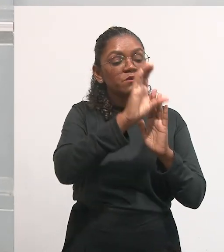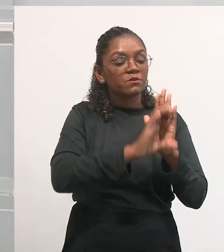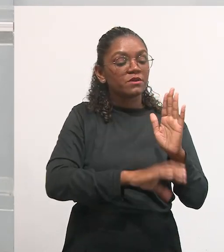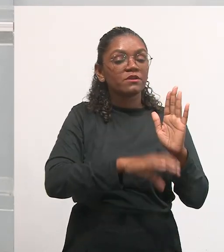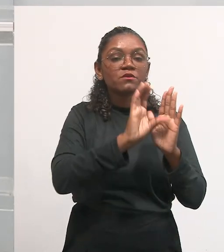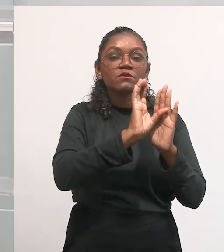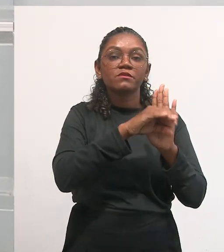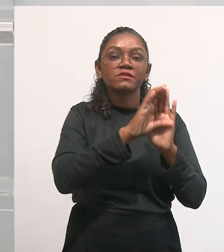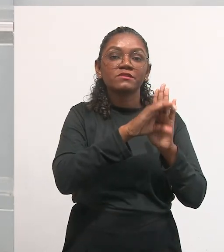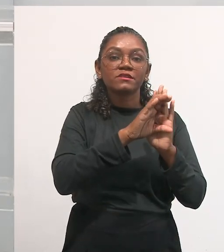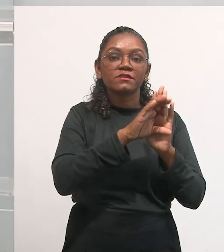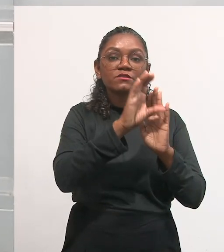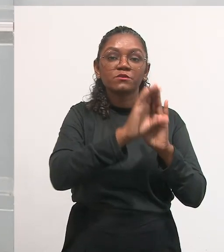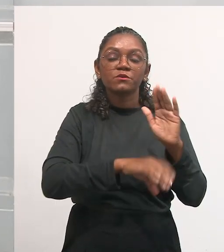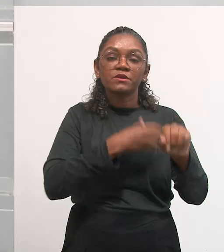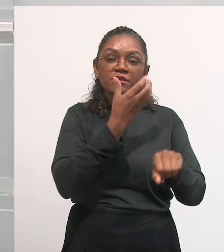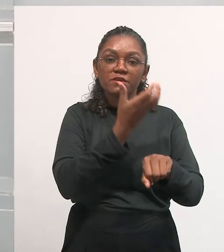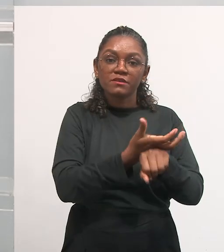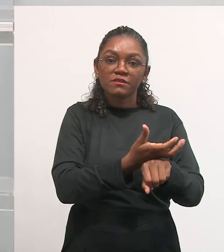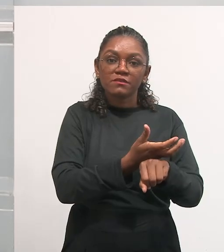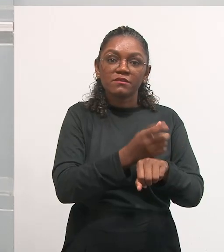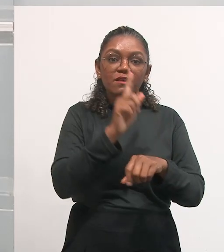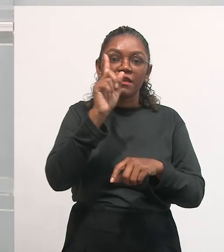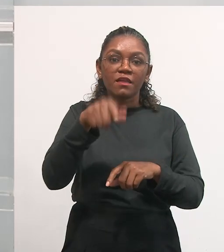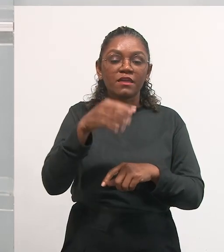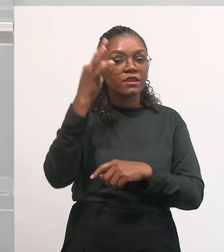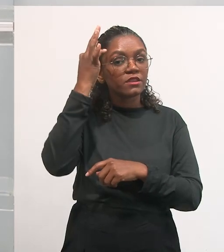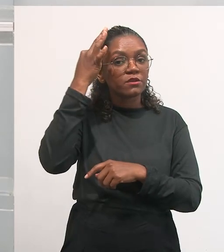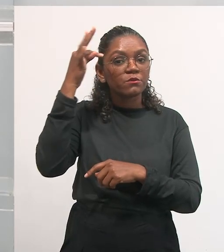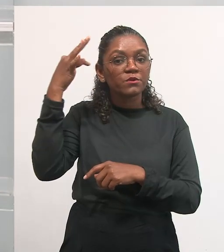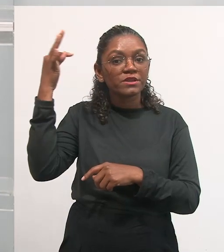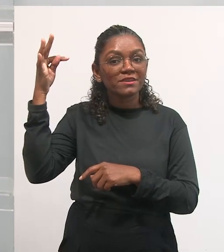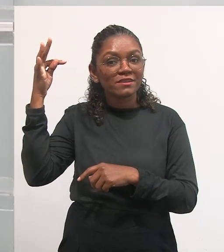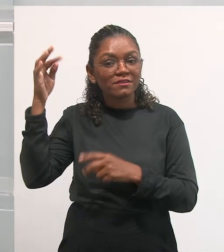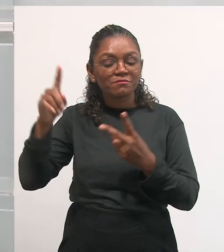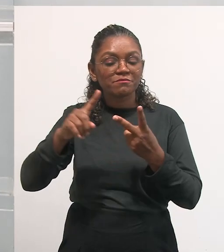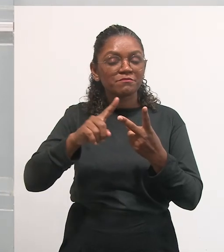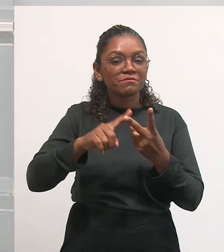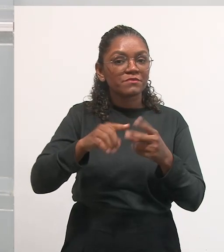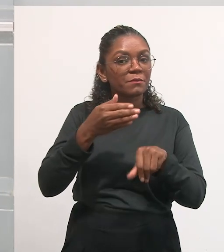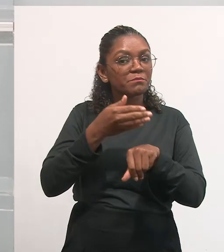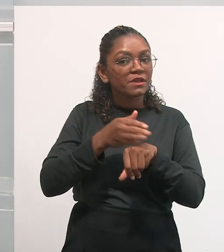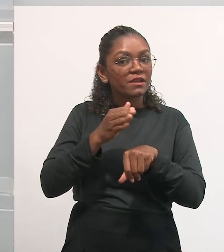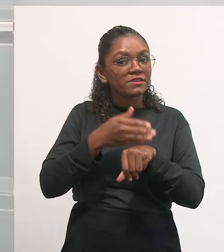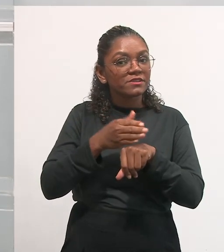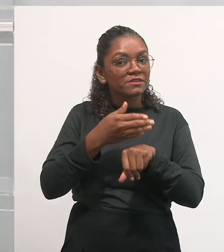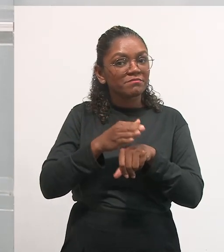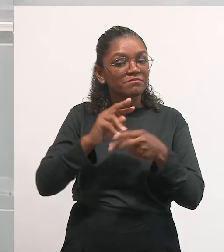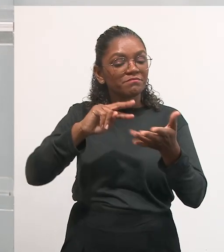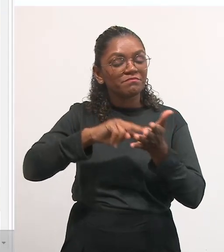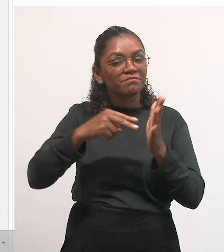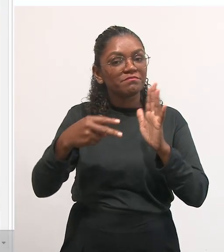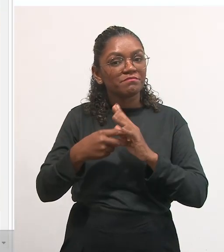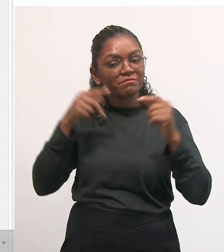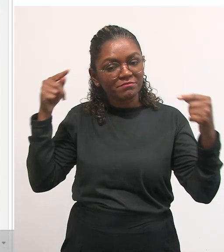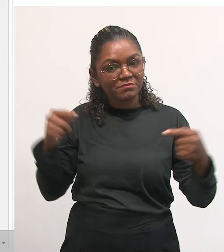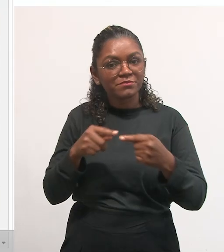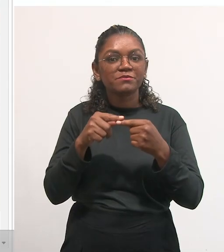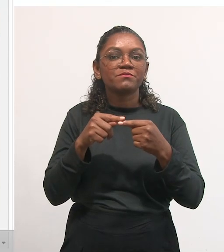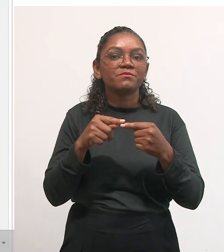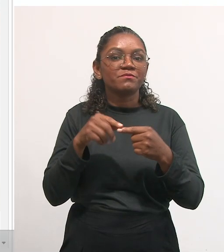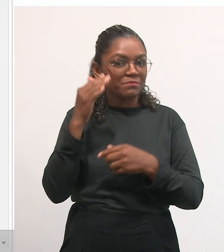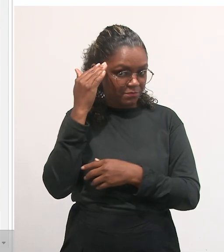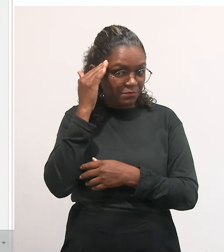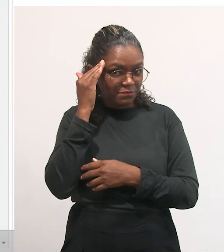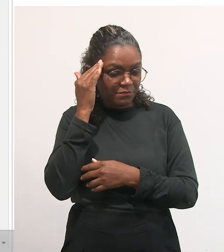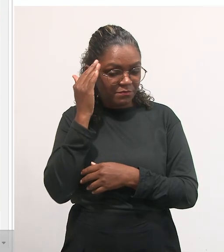relação entre a teoria e a prática pedagógica e por isso que ele coloca que é uma Praxis mas vamos em frente então